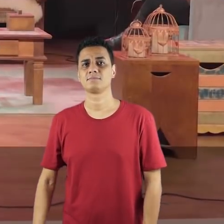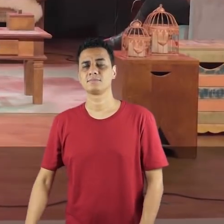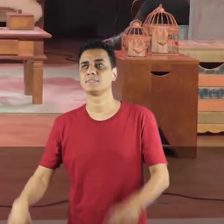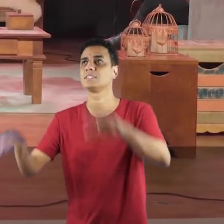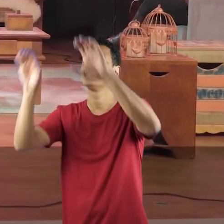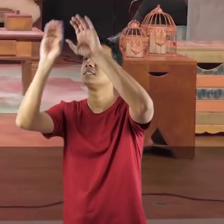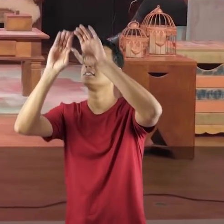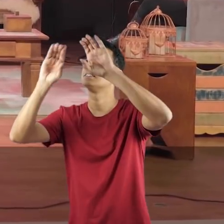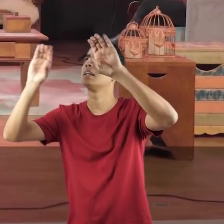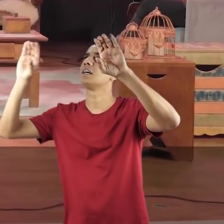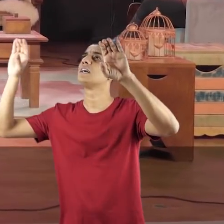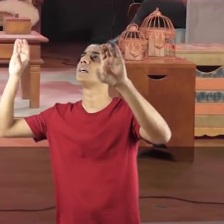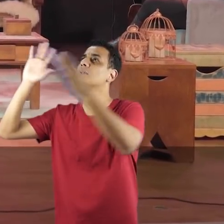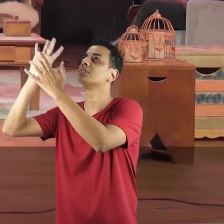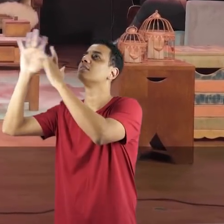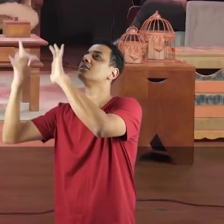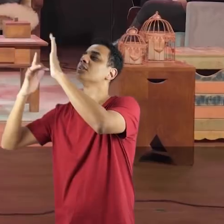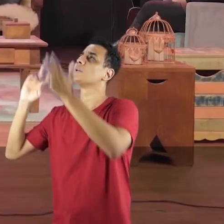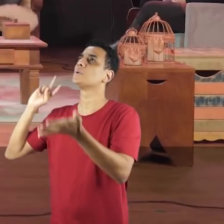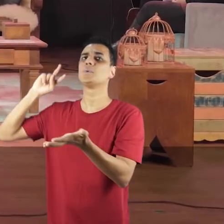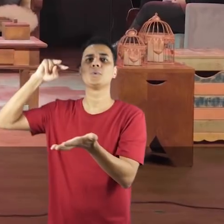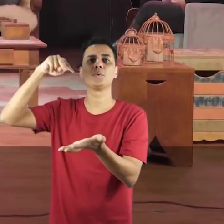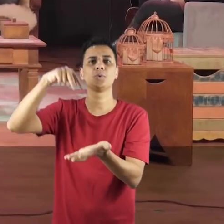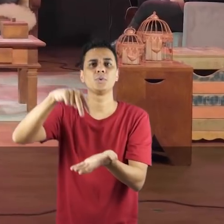Jesus. Deixou o céu para